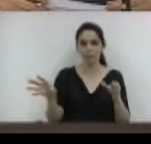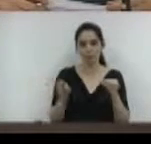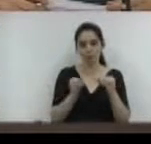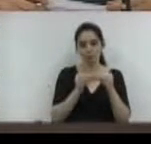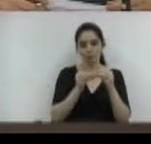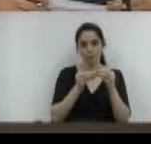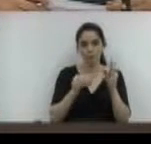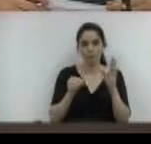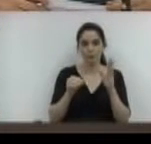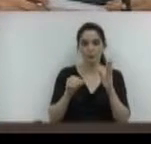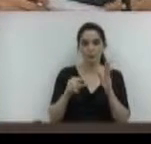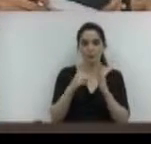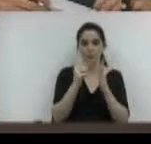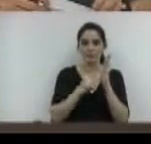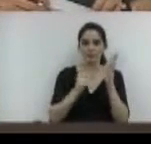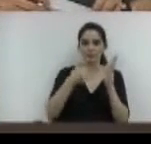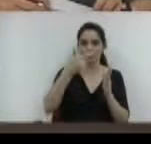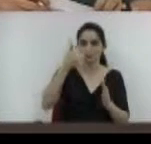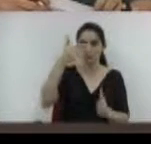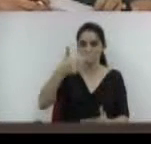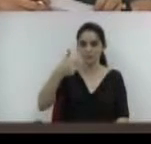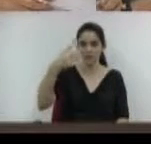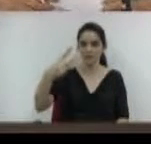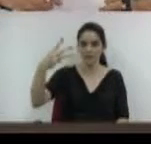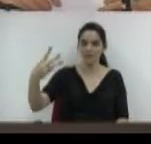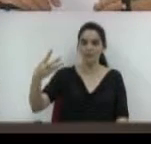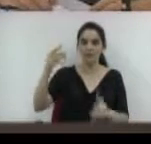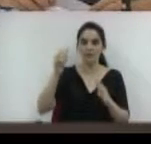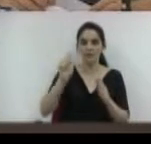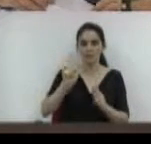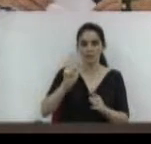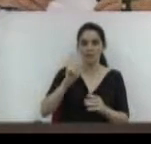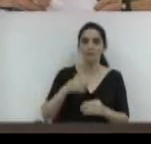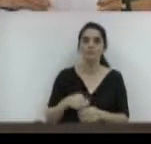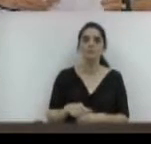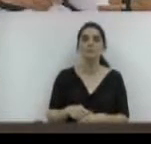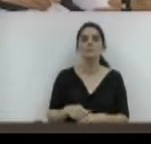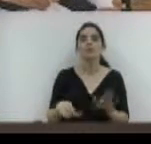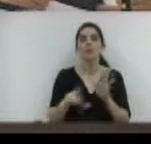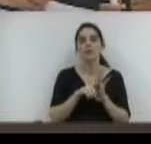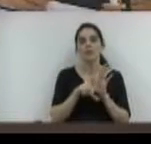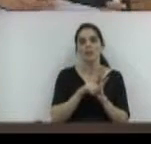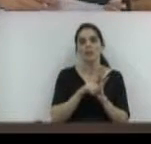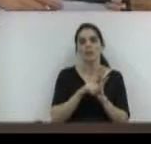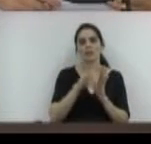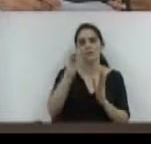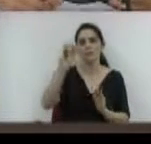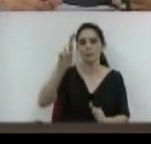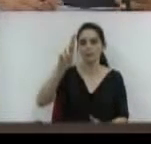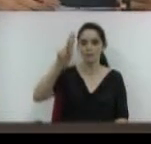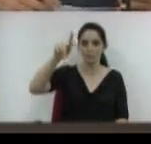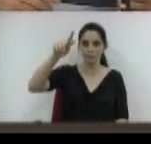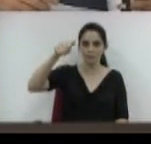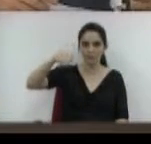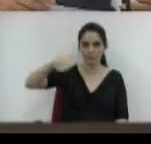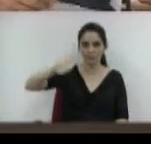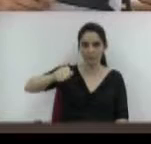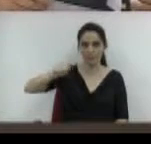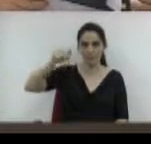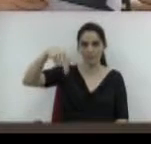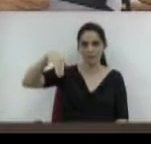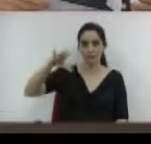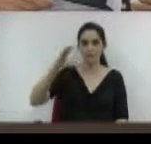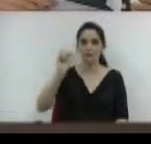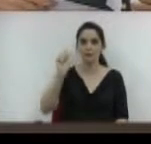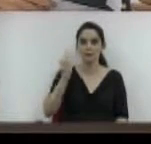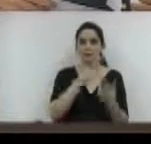artigo 233-A na Lei Orgânica do Município de Limeira. Autor, mesa diretora, vereador